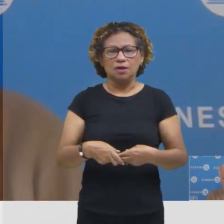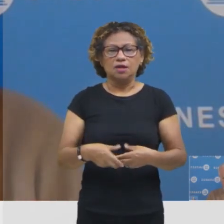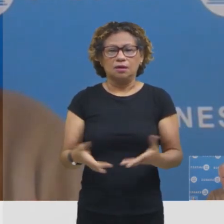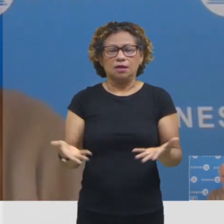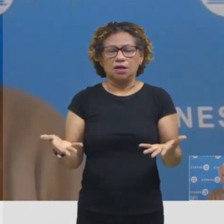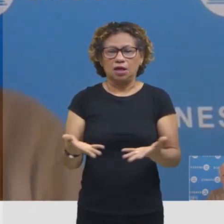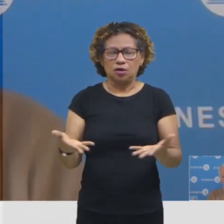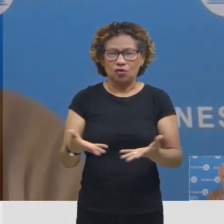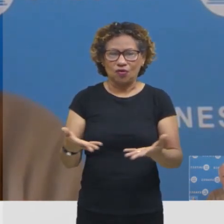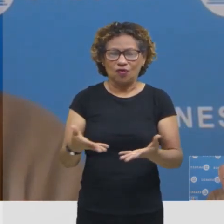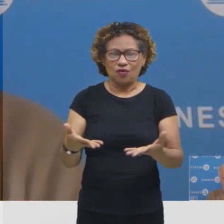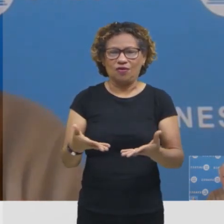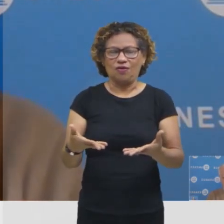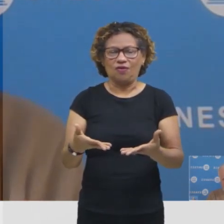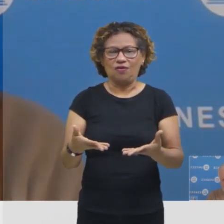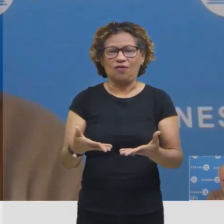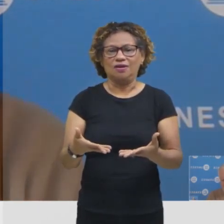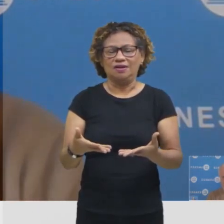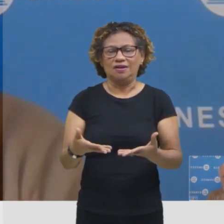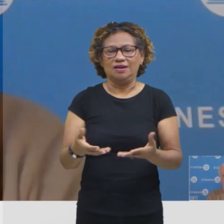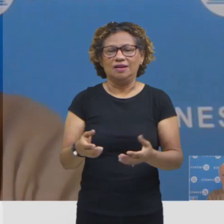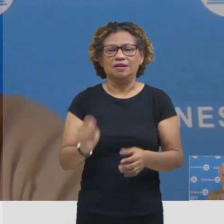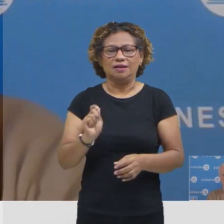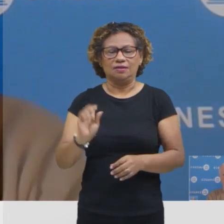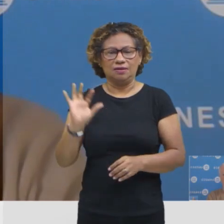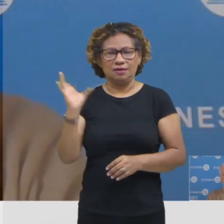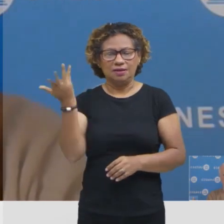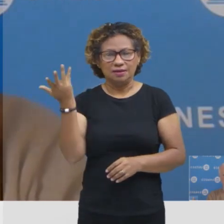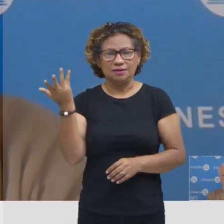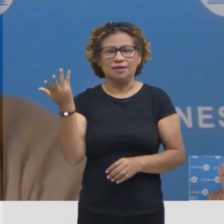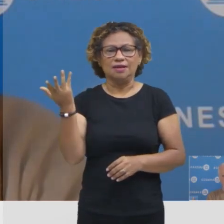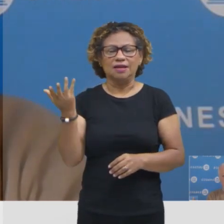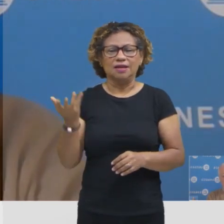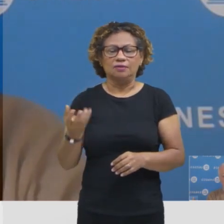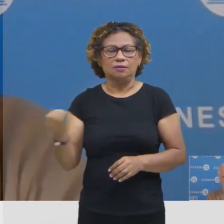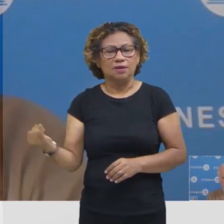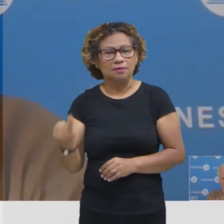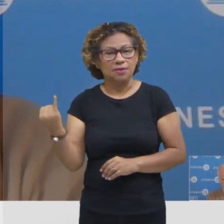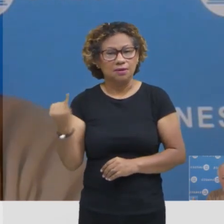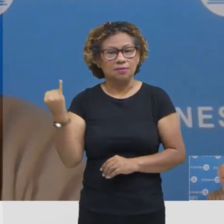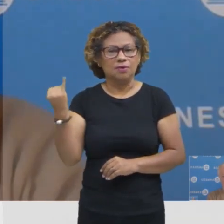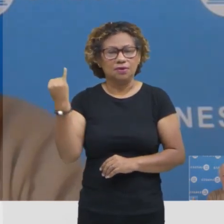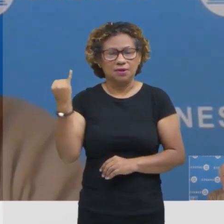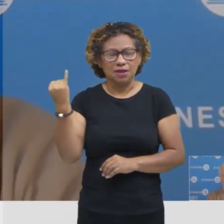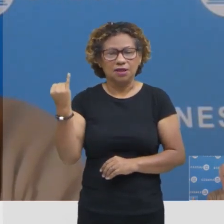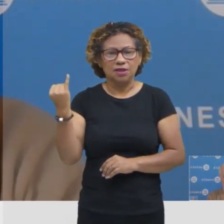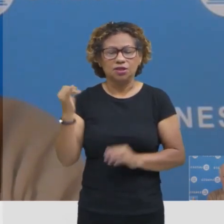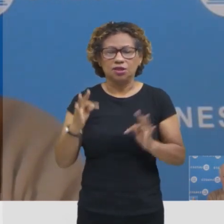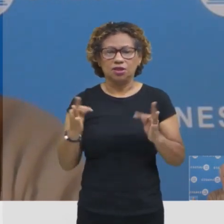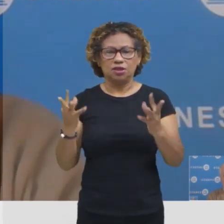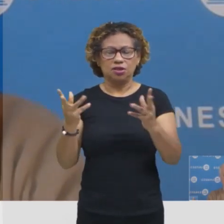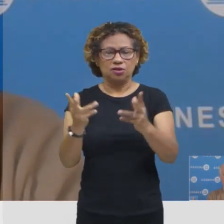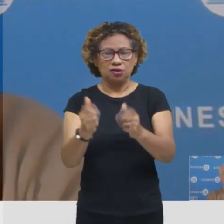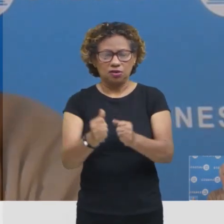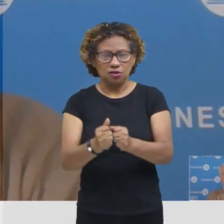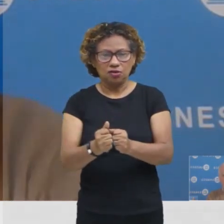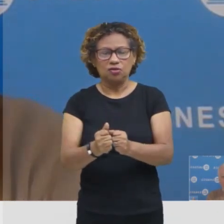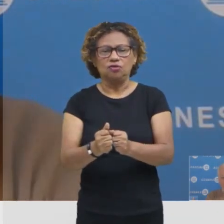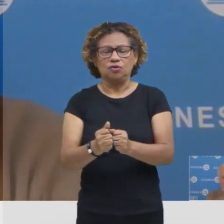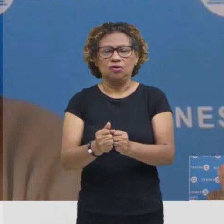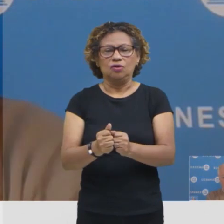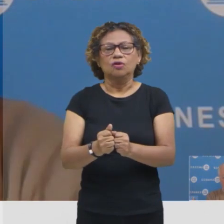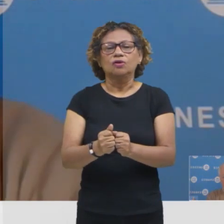de crise, uma das coisas mais importantes que as autoridades públicas devem fazer